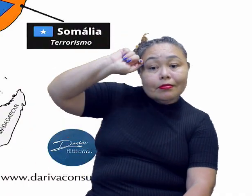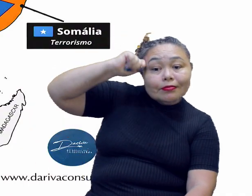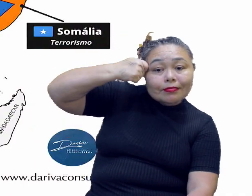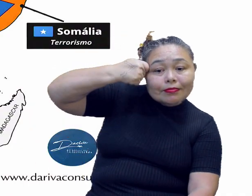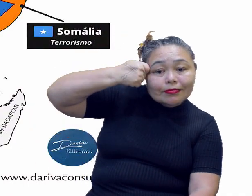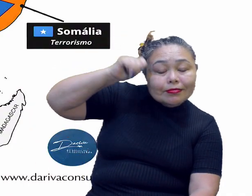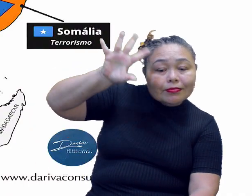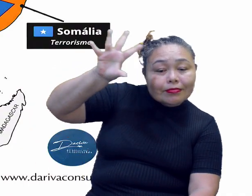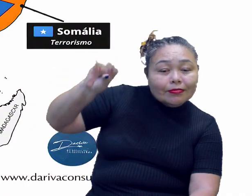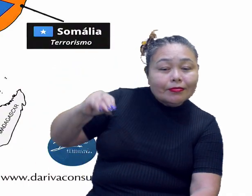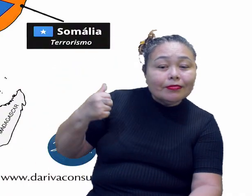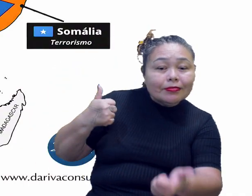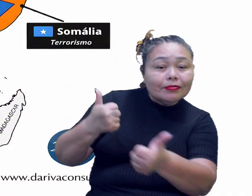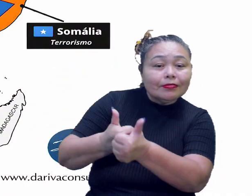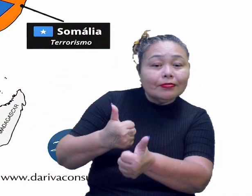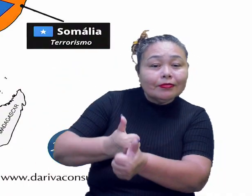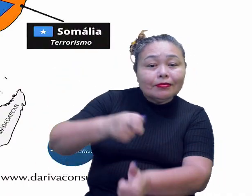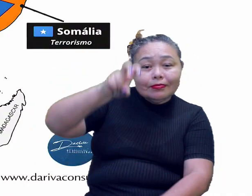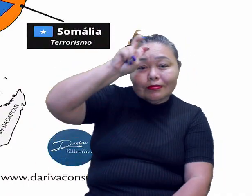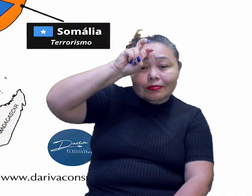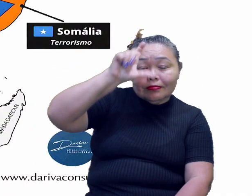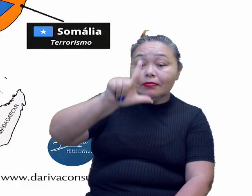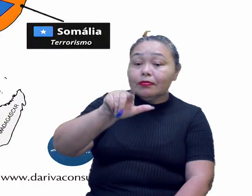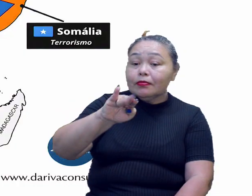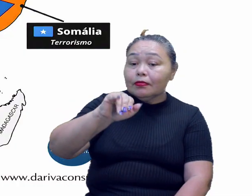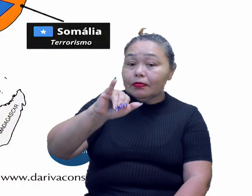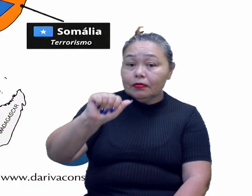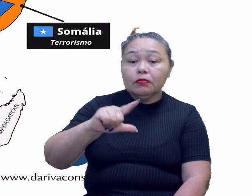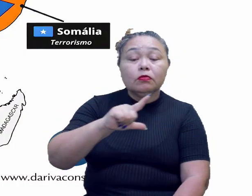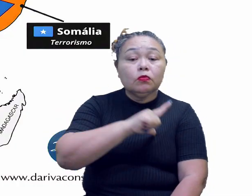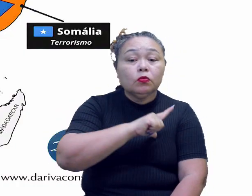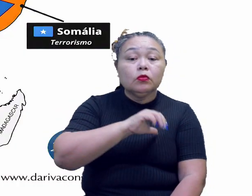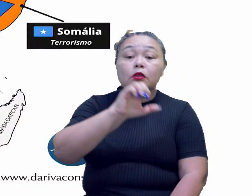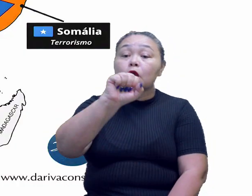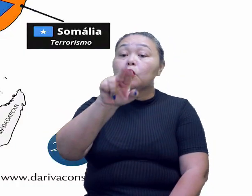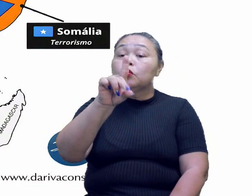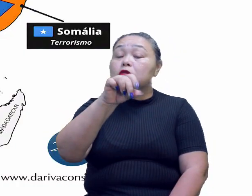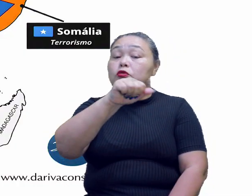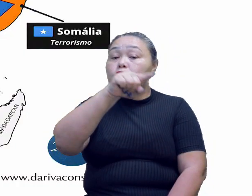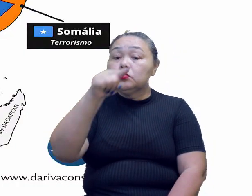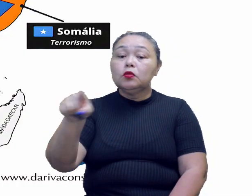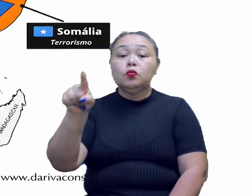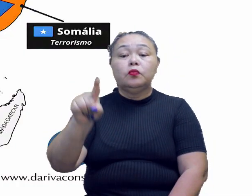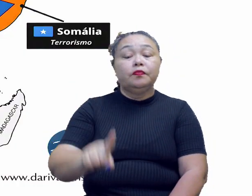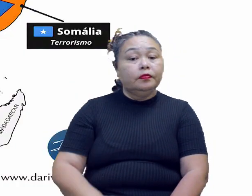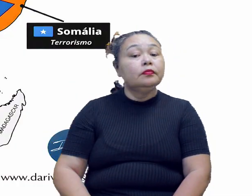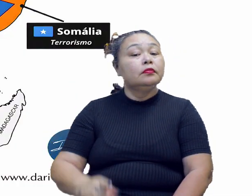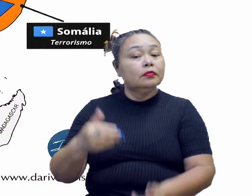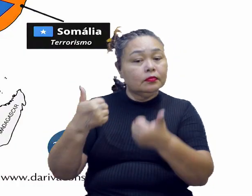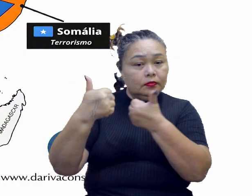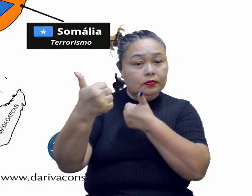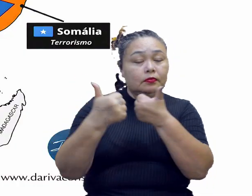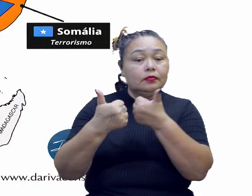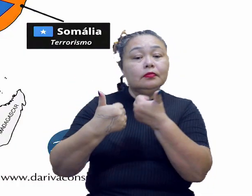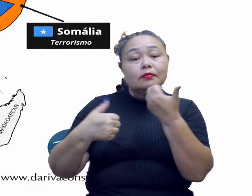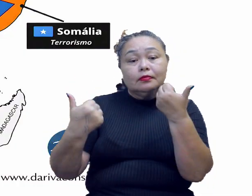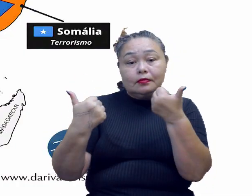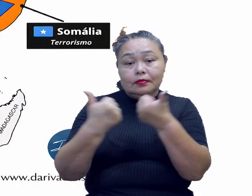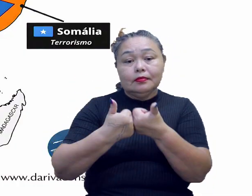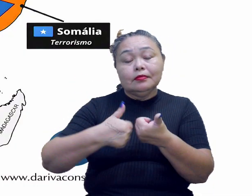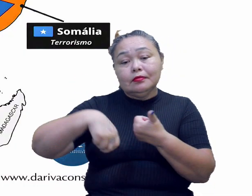Nós temos aqui perto do Egito, nós temos a Líbia e nós temos o Sudão, que fica perto do